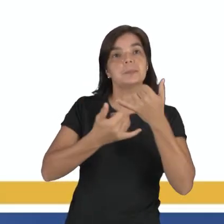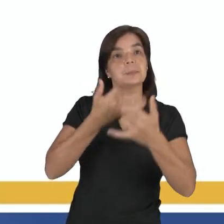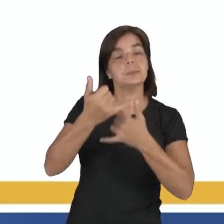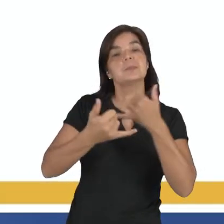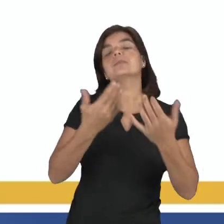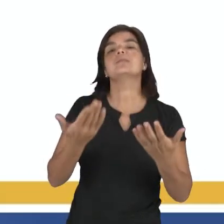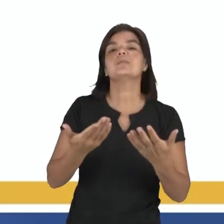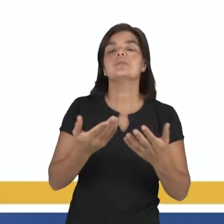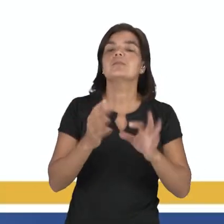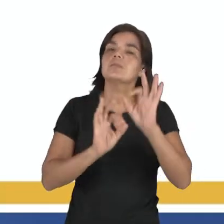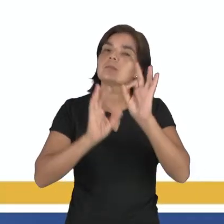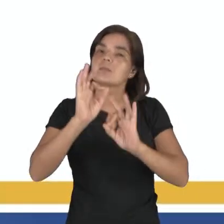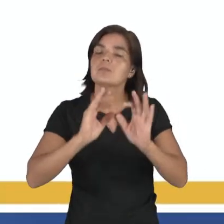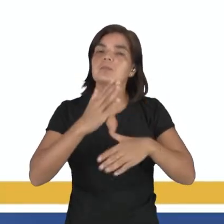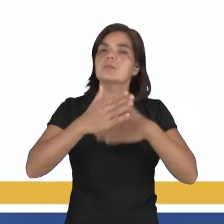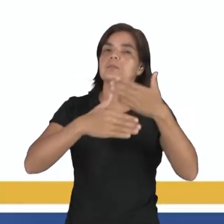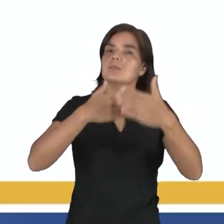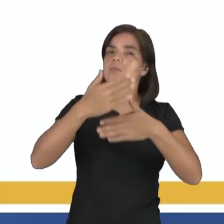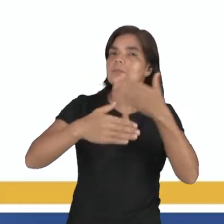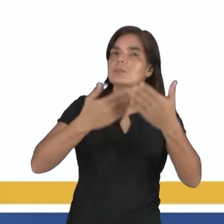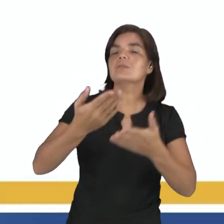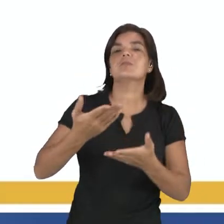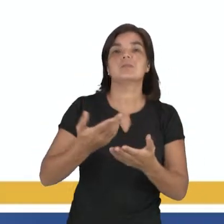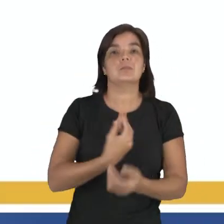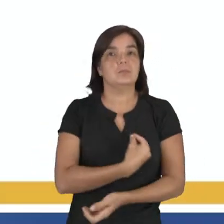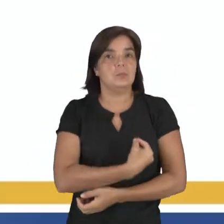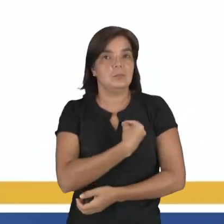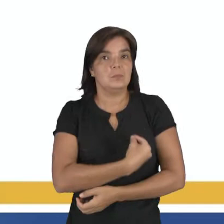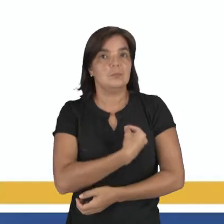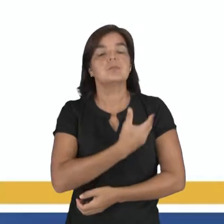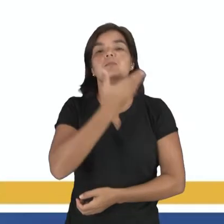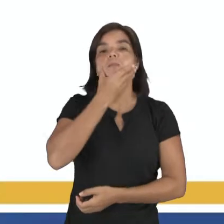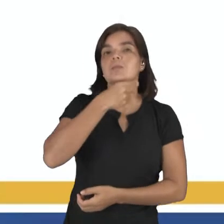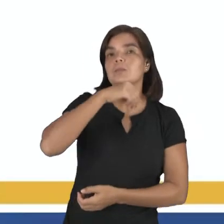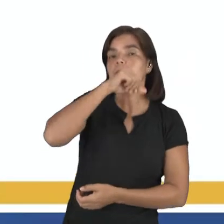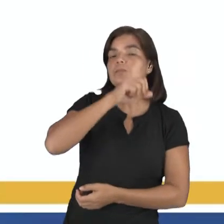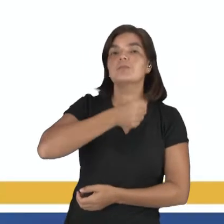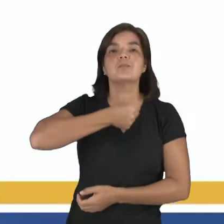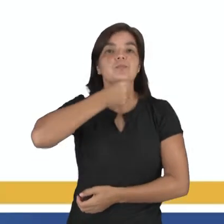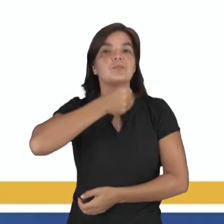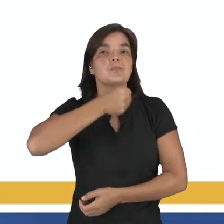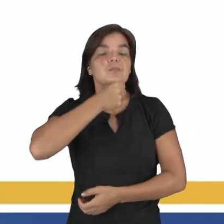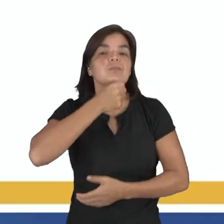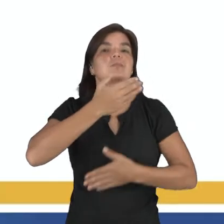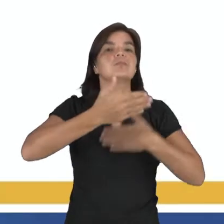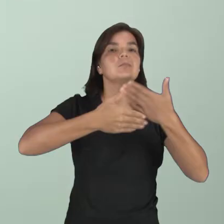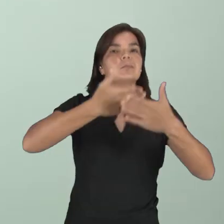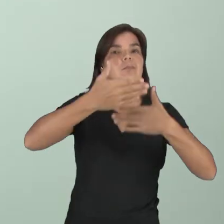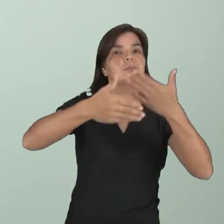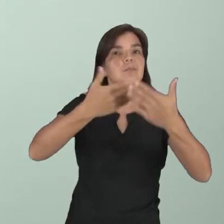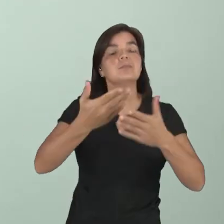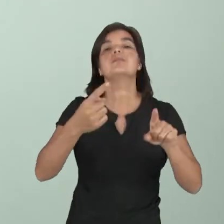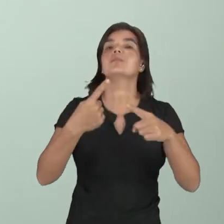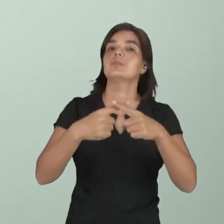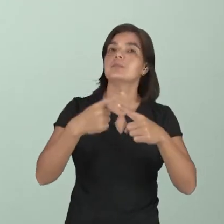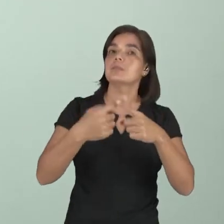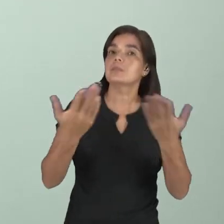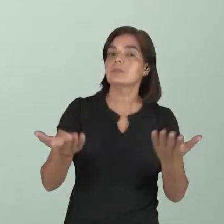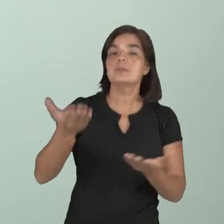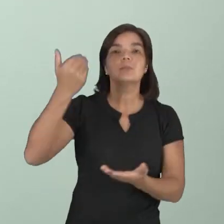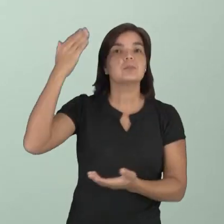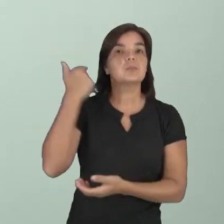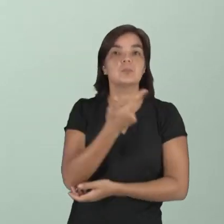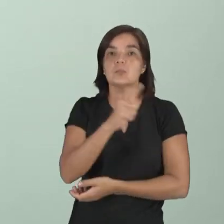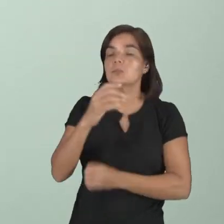vêm sendo construídos ao longo da história de vida, né, dos meus pais, dos meus avós, bisavós, onde na época as pessoas